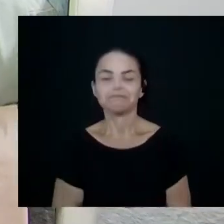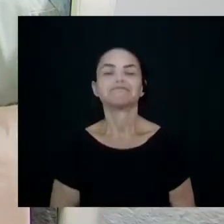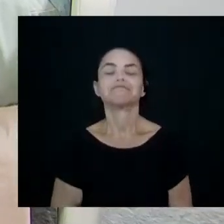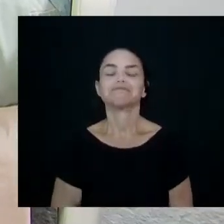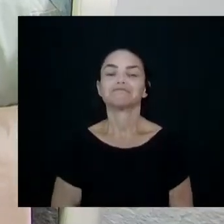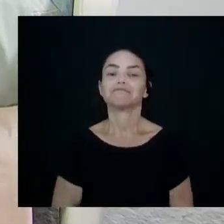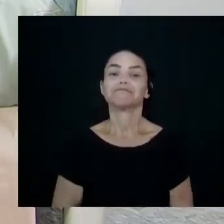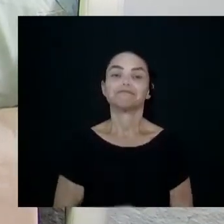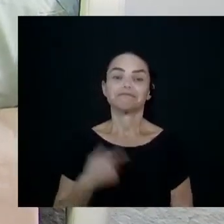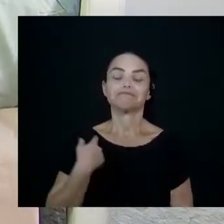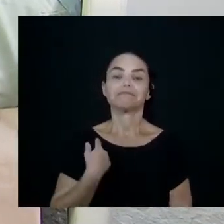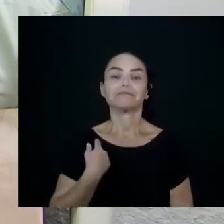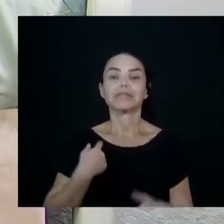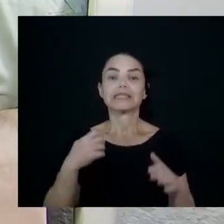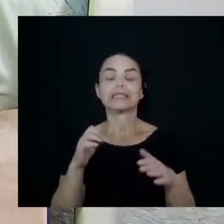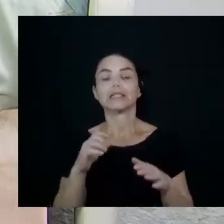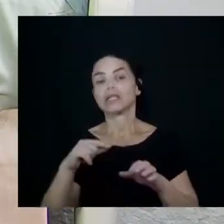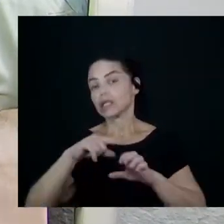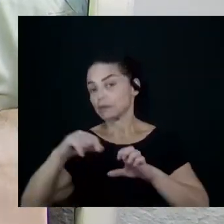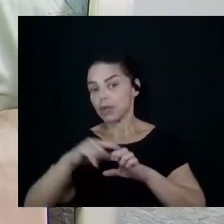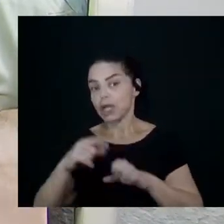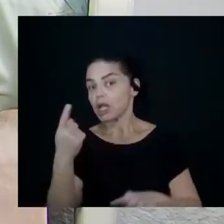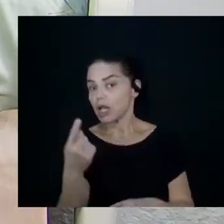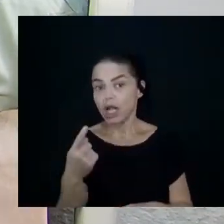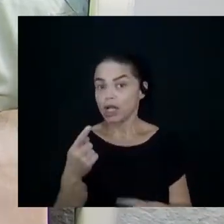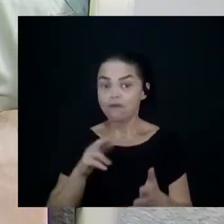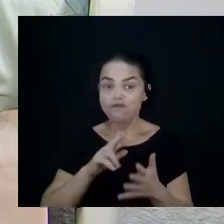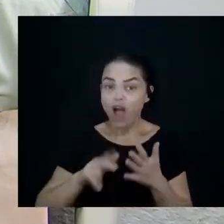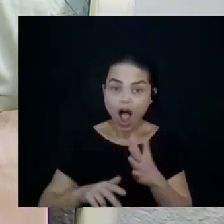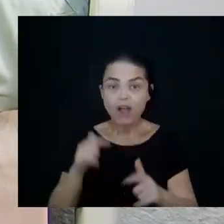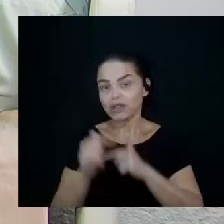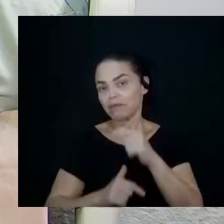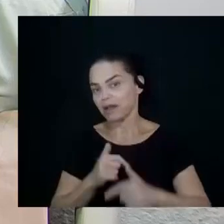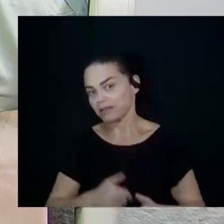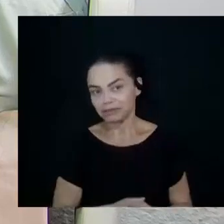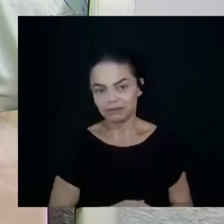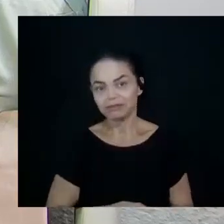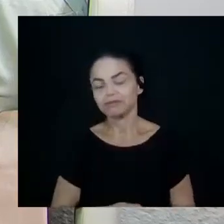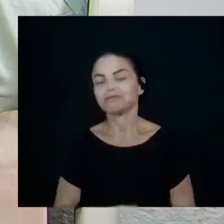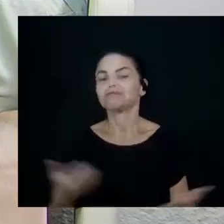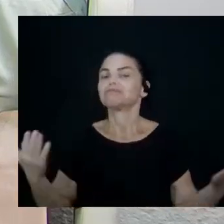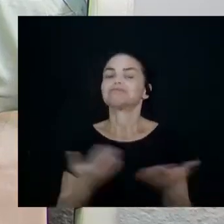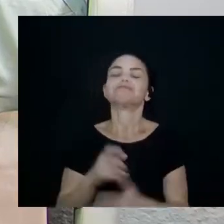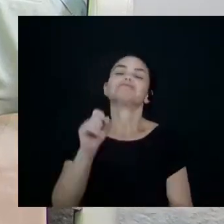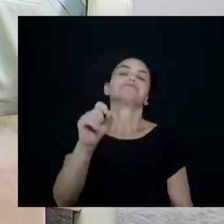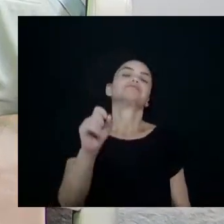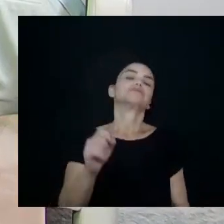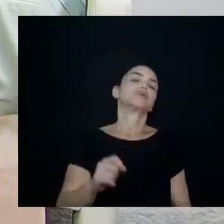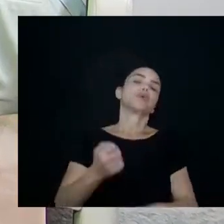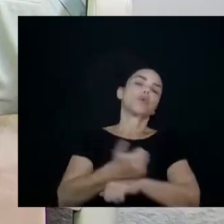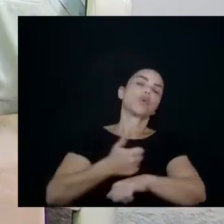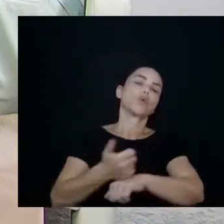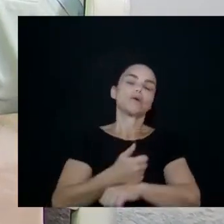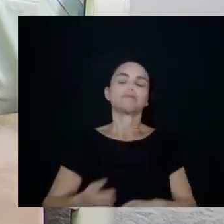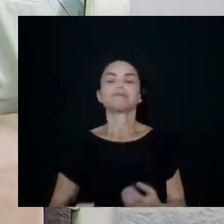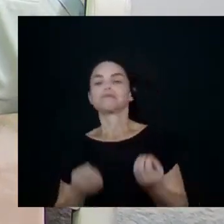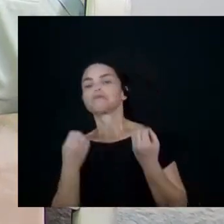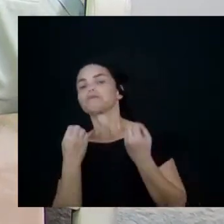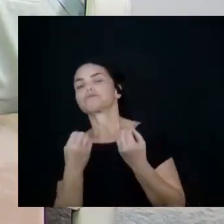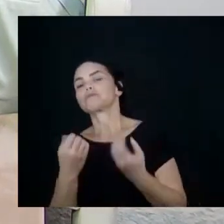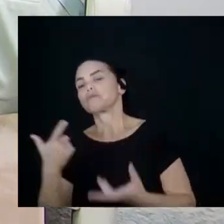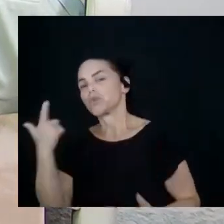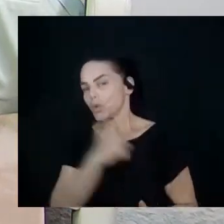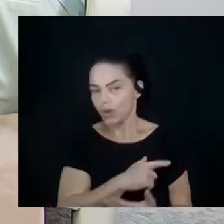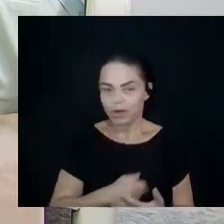ela é multi-empreendedora, não tem só um negócio. Me conta, então, hoje exatamente o que você faz e como